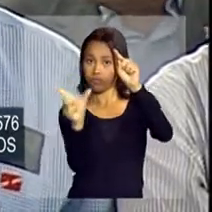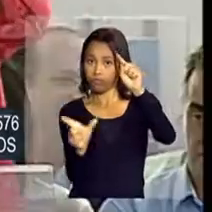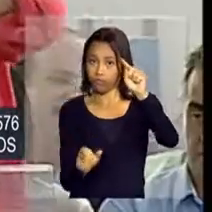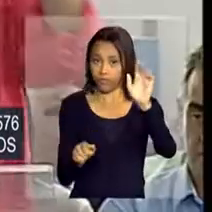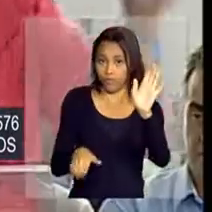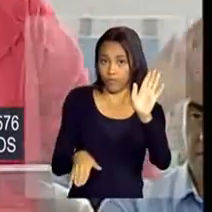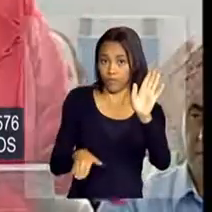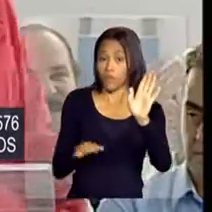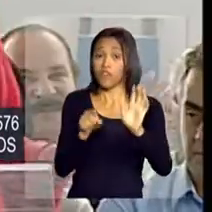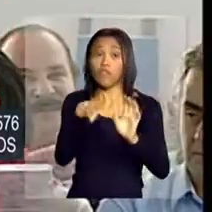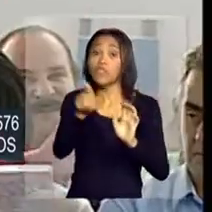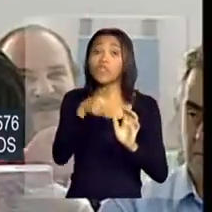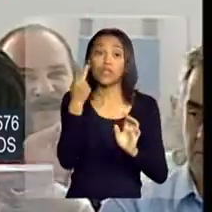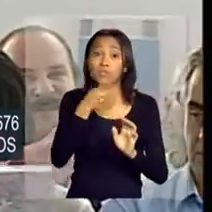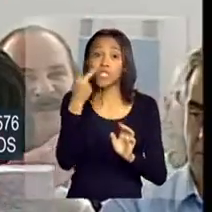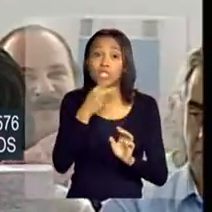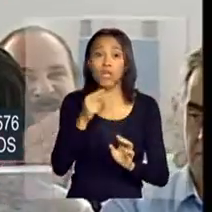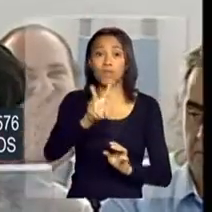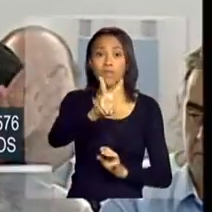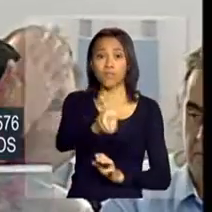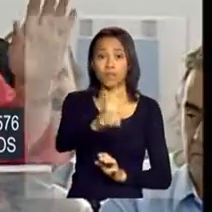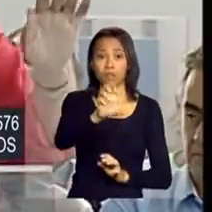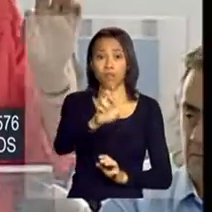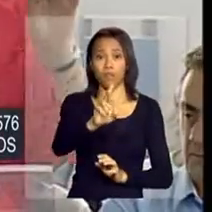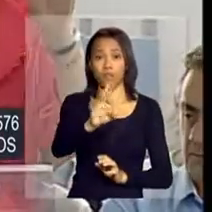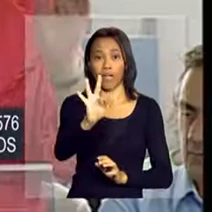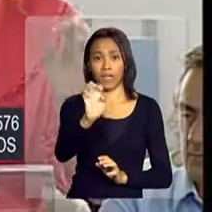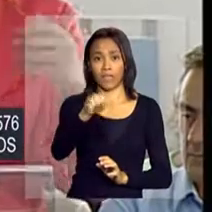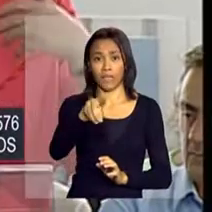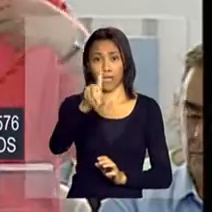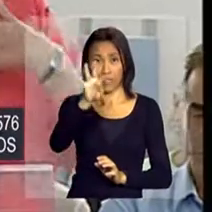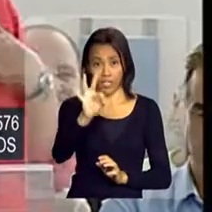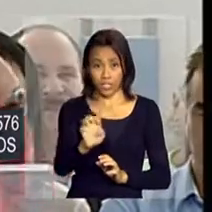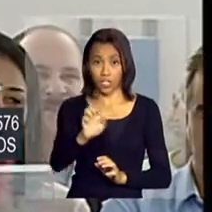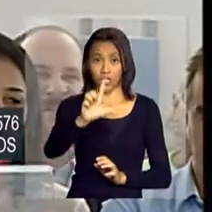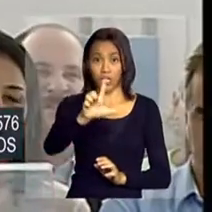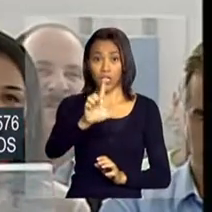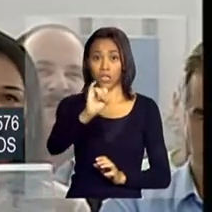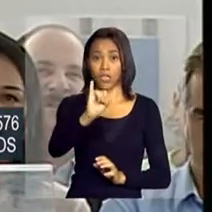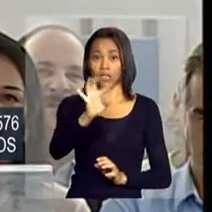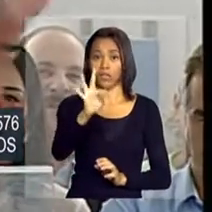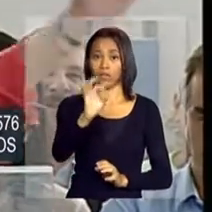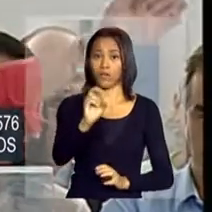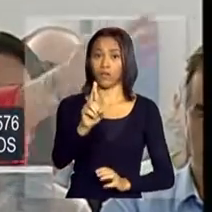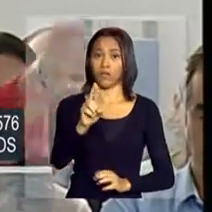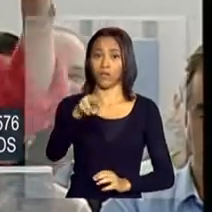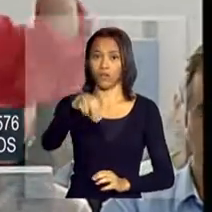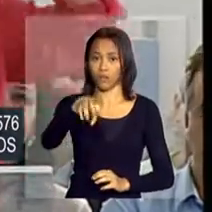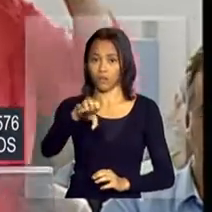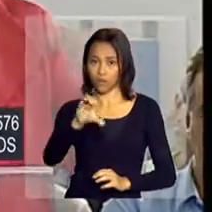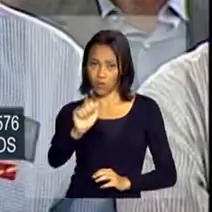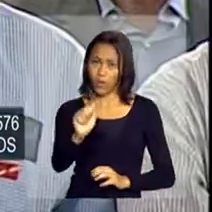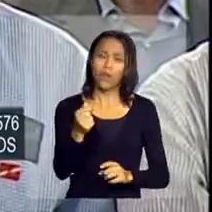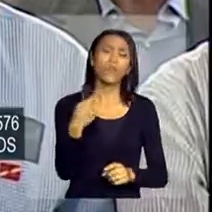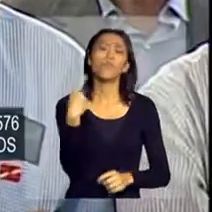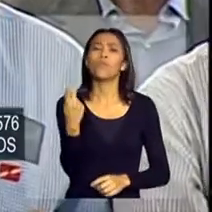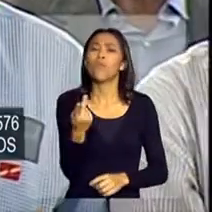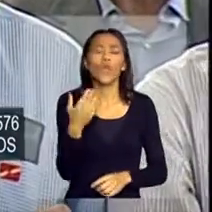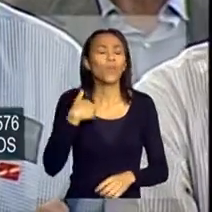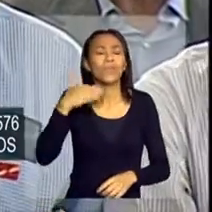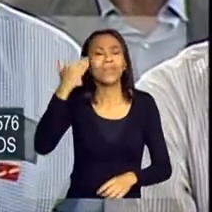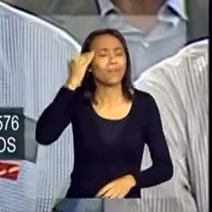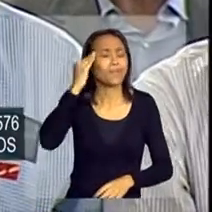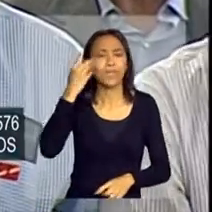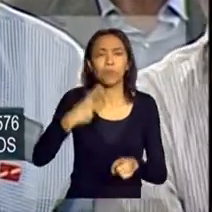que vocês não chamam de vertentes litorâneas. Agora, não me perguntem por que nós chamamos, porque, de fato, eu não